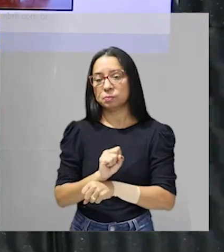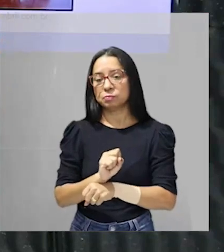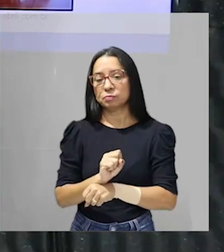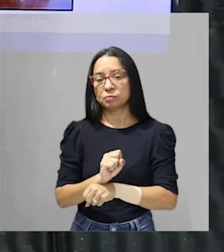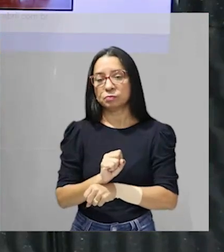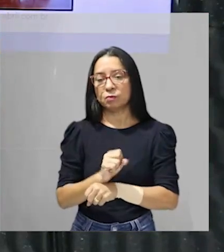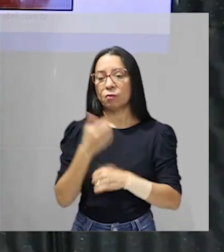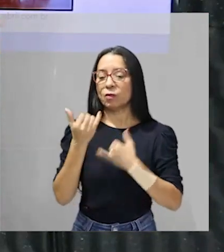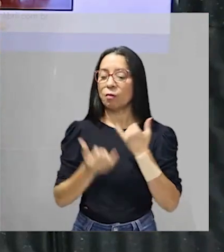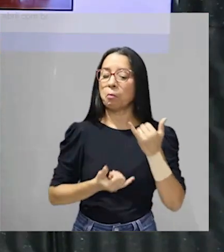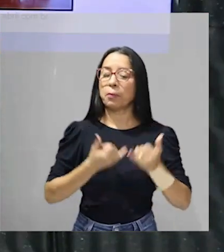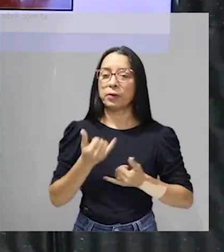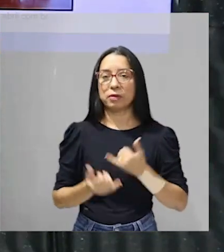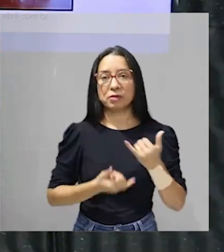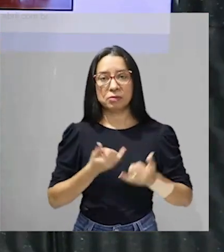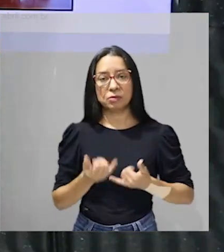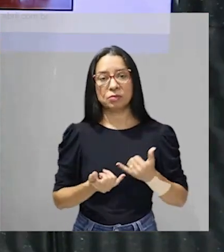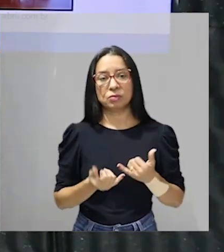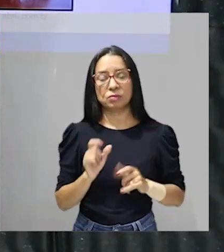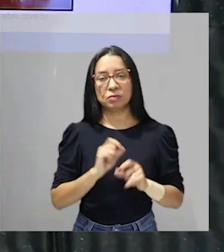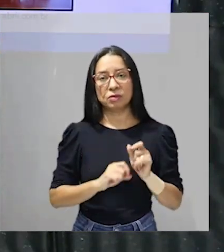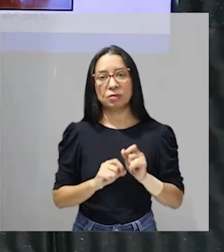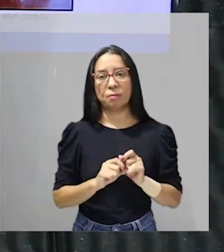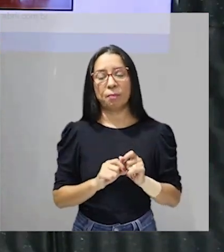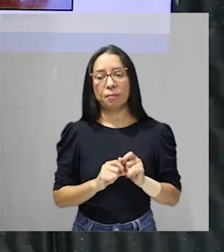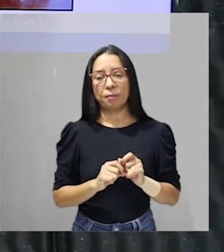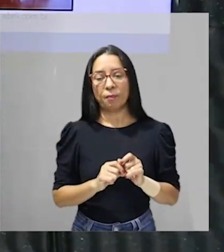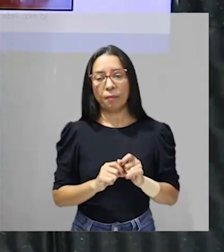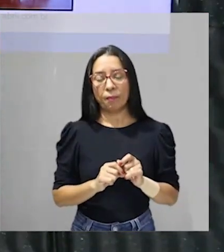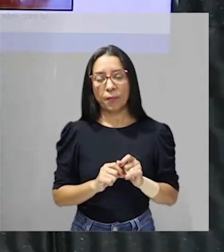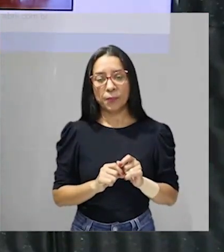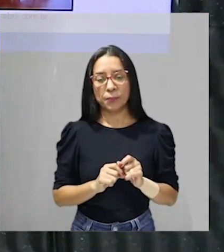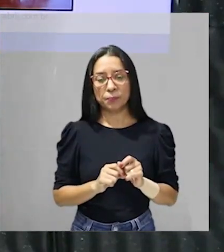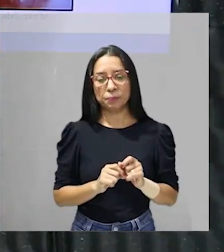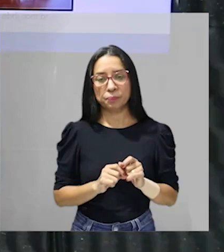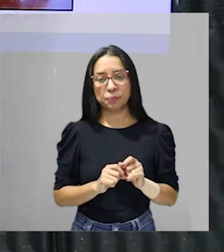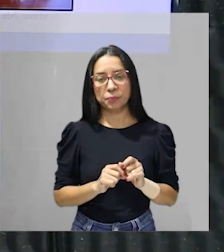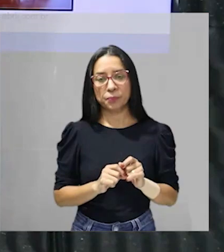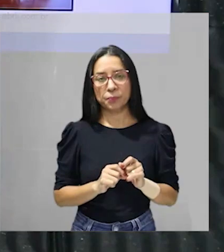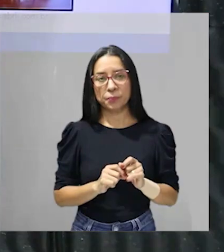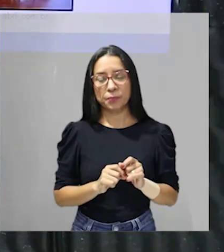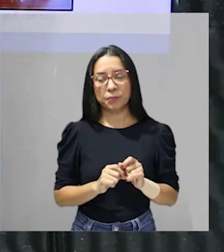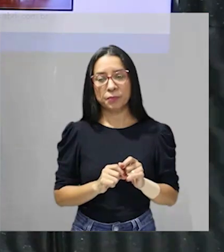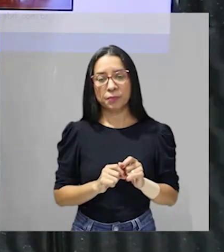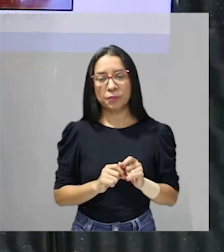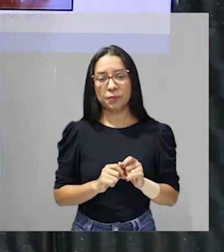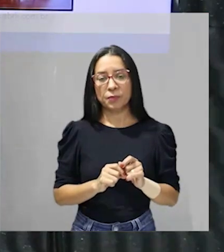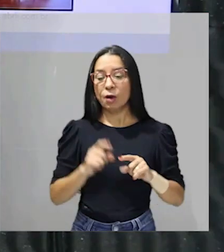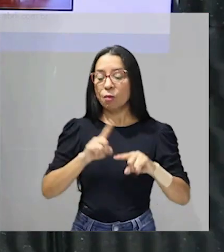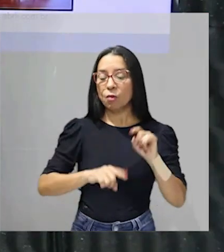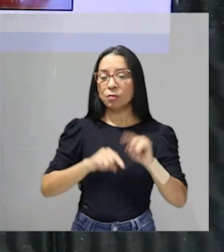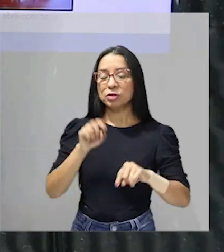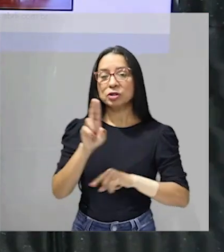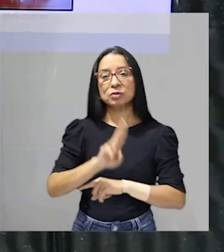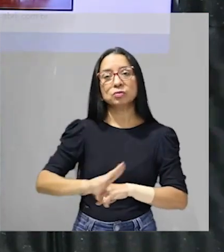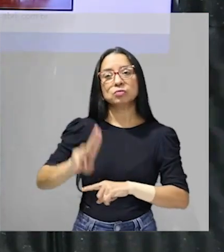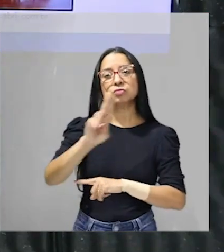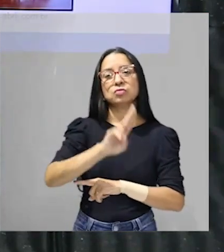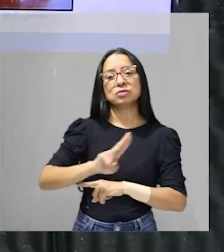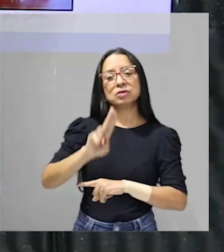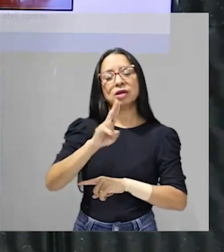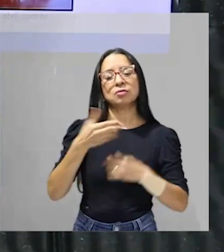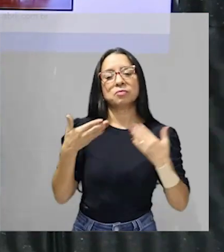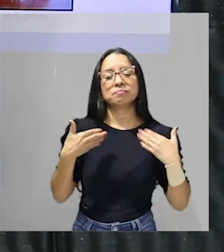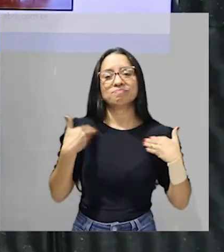o brinquedo pessoal o brinquedo ele é um material que é usado para divertimento